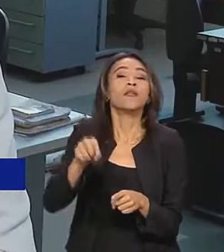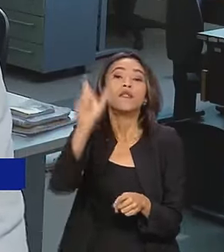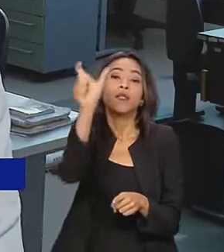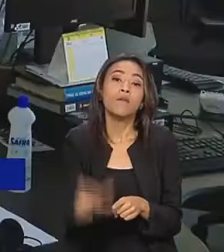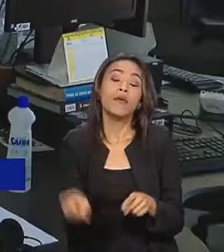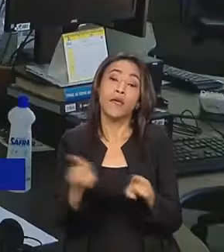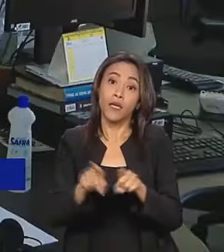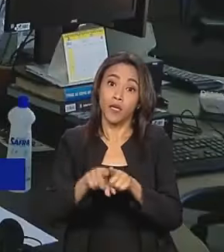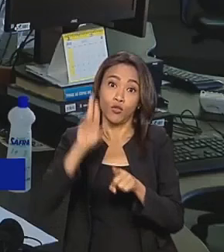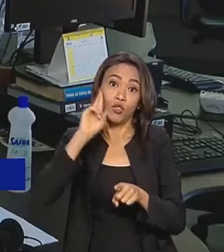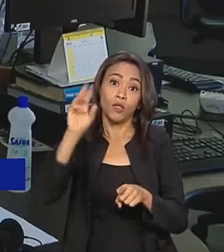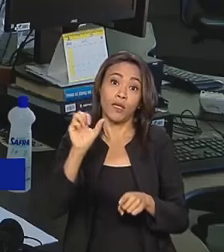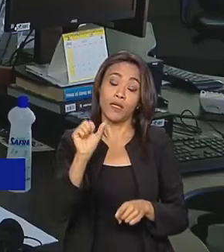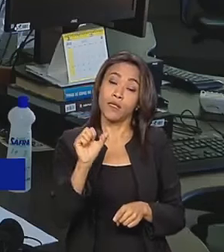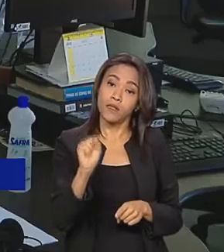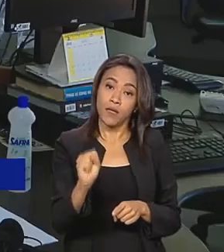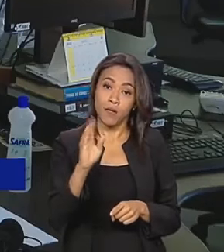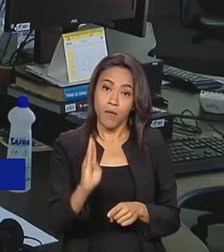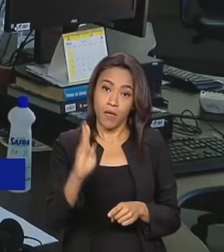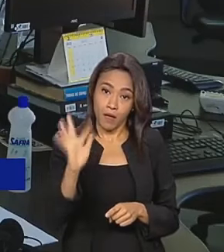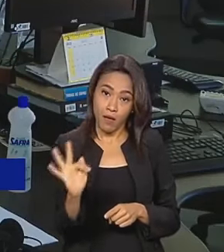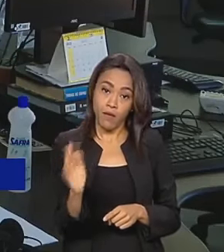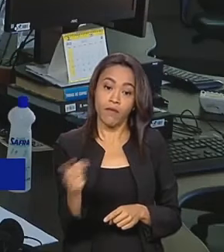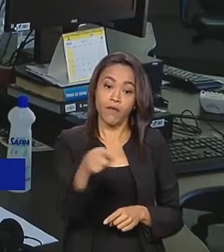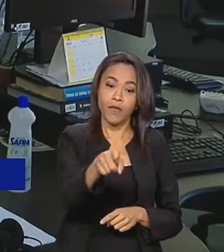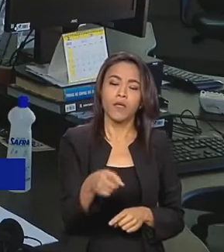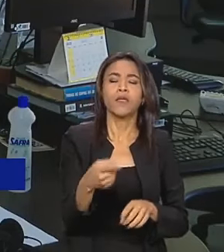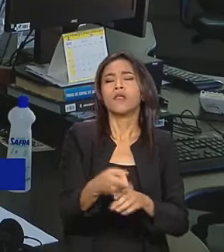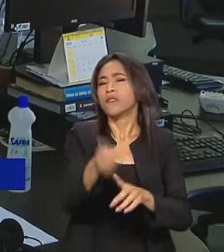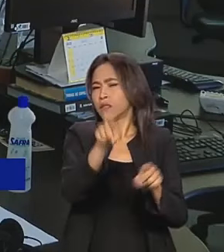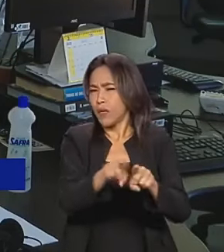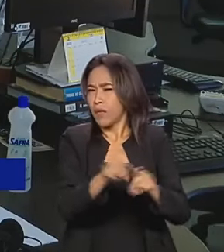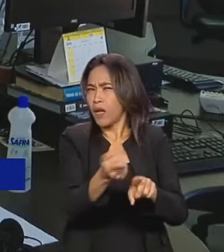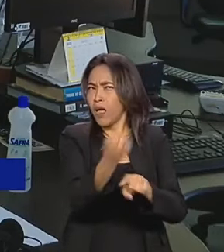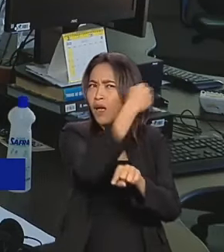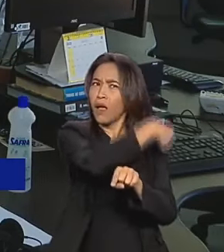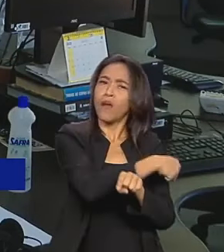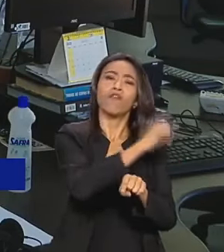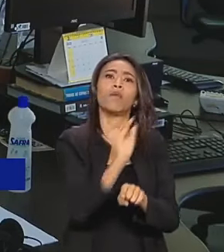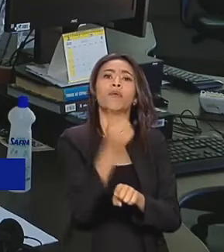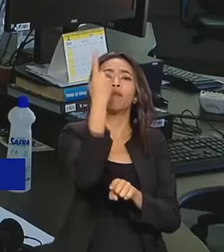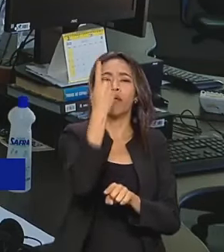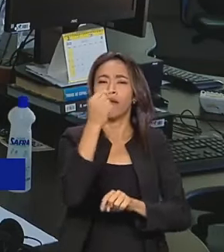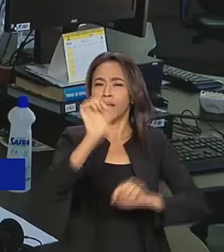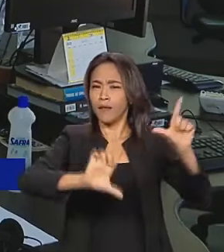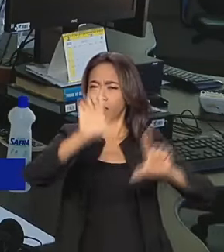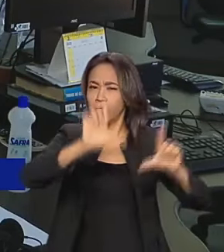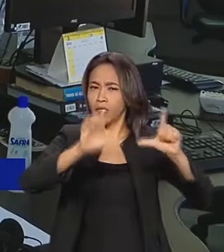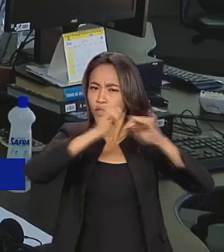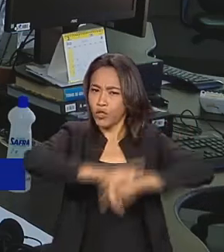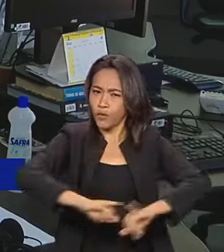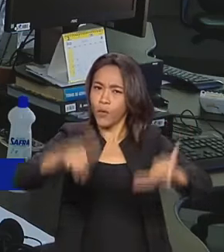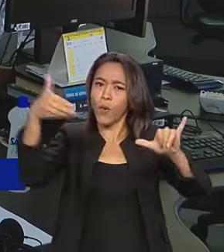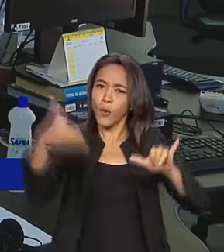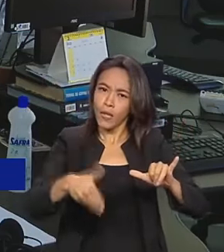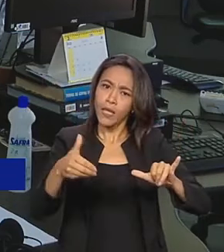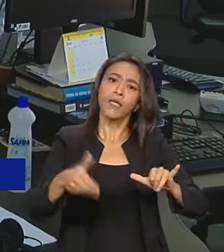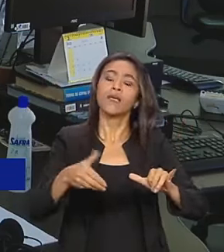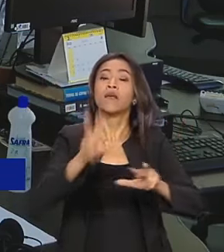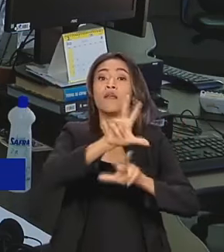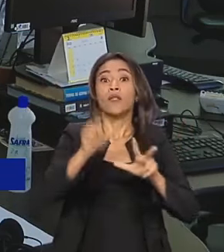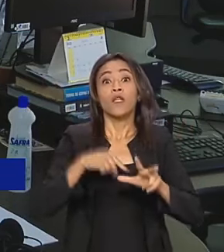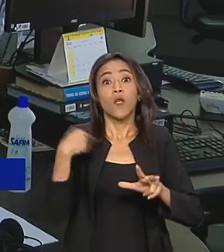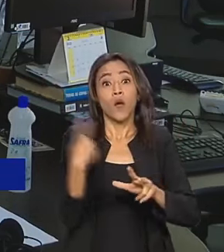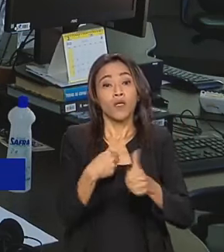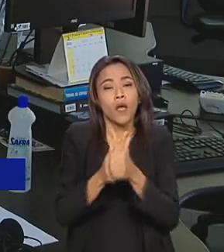Avelar em 2015 a TV Brasil transmitiu a Copa do Mundo feminina foi a primeira TV em canal aberto a fazer isso a gente acompanha no